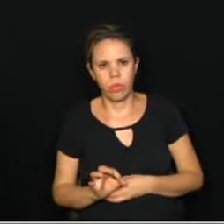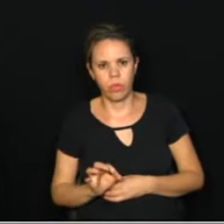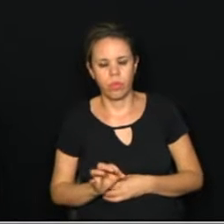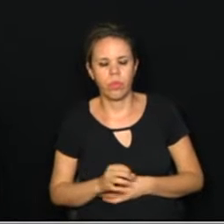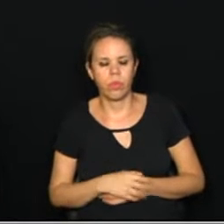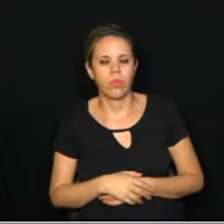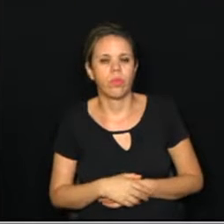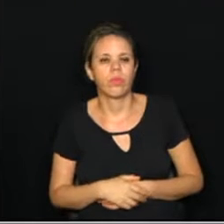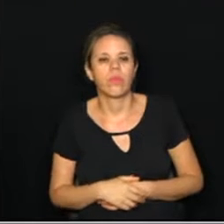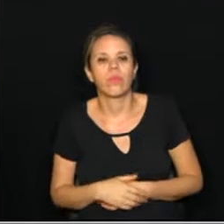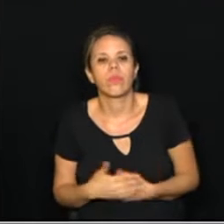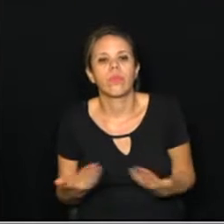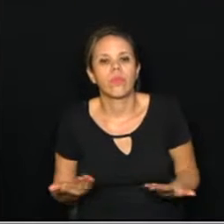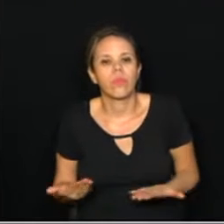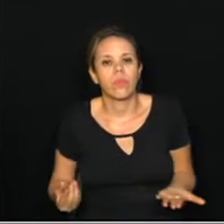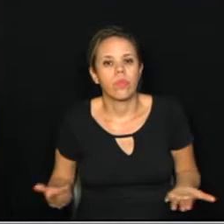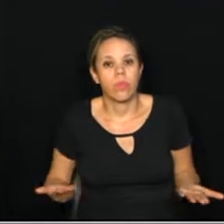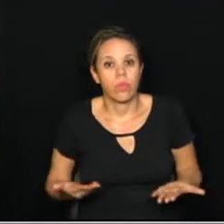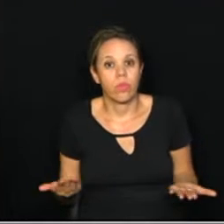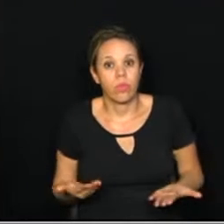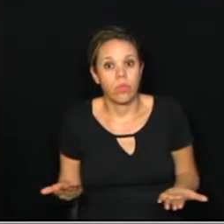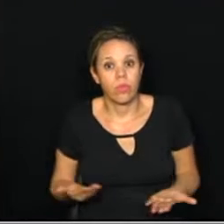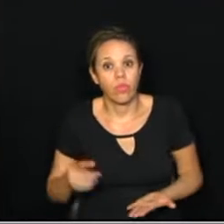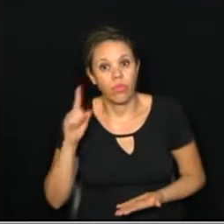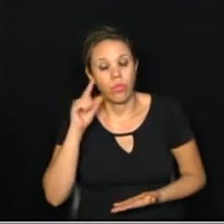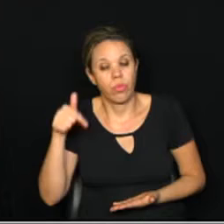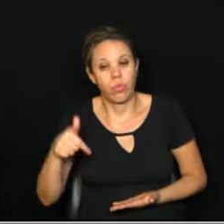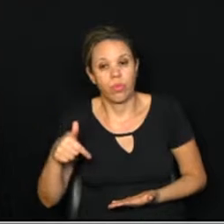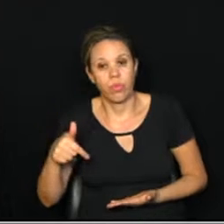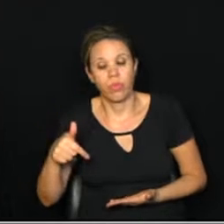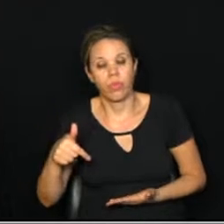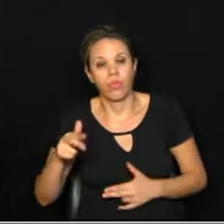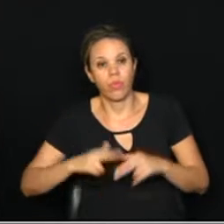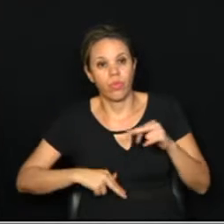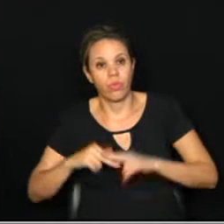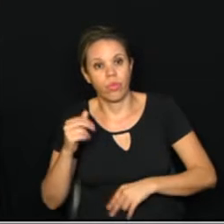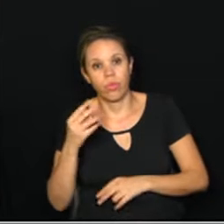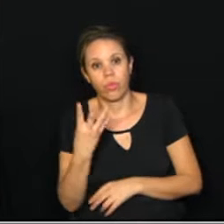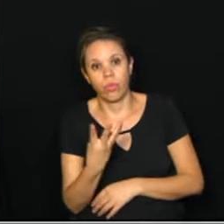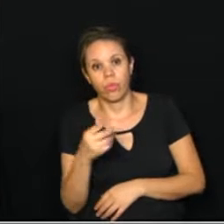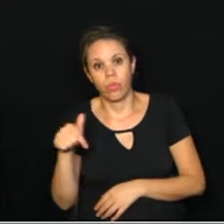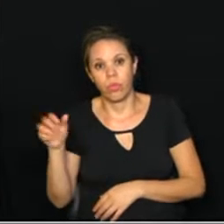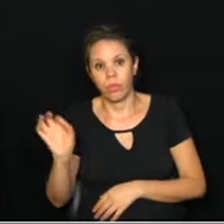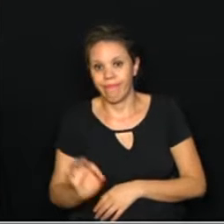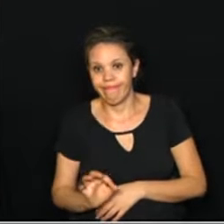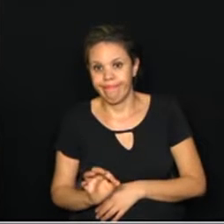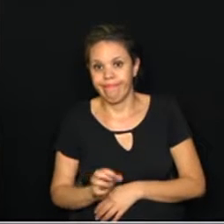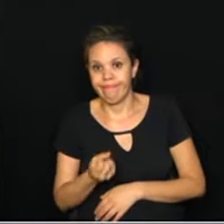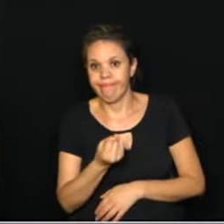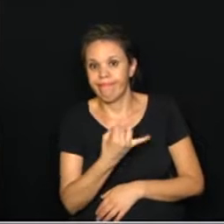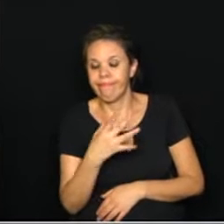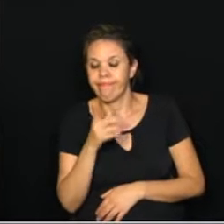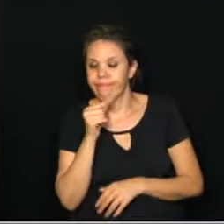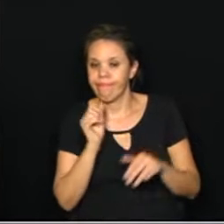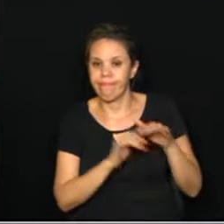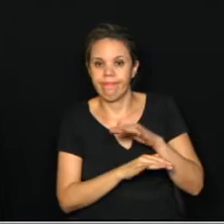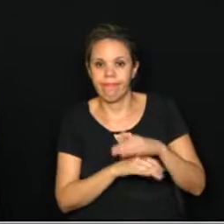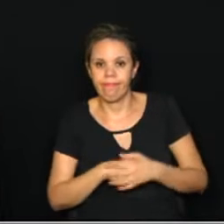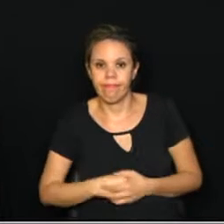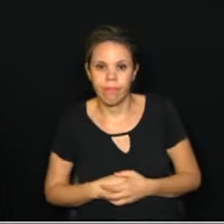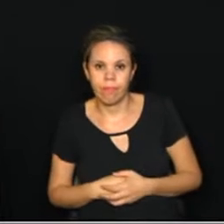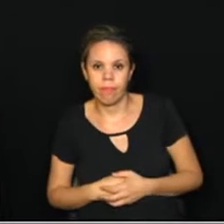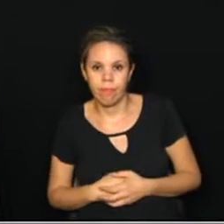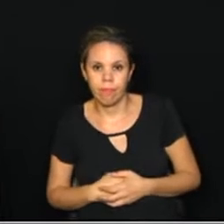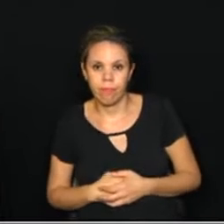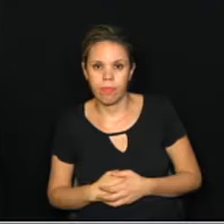58%. E nós estamos hoje, né, no dia 7/6, com apenas 47% do volume armazenado, ou